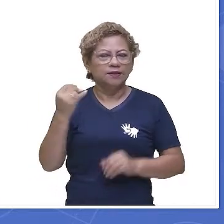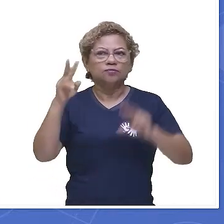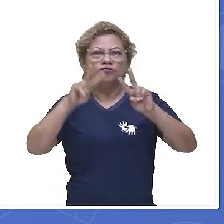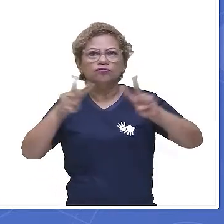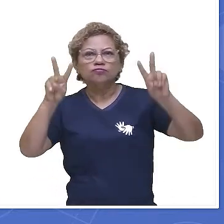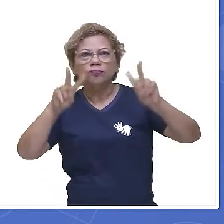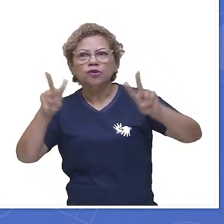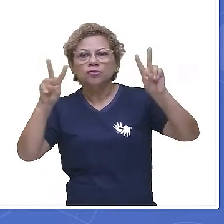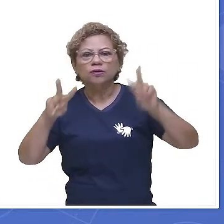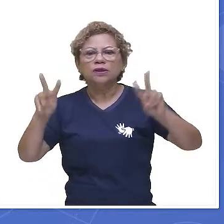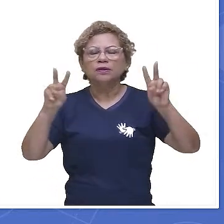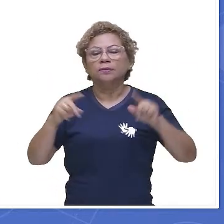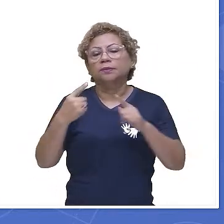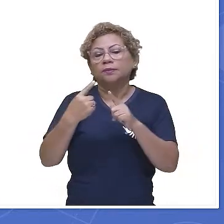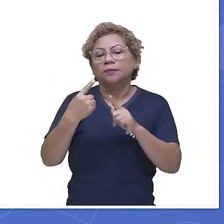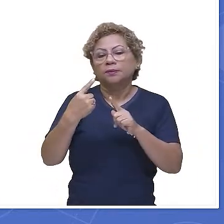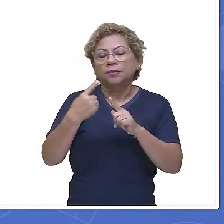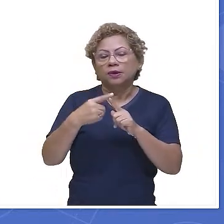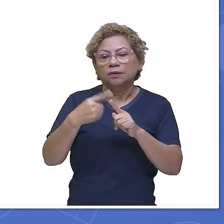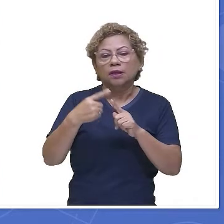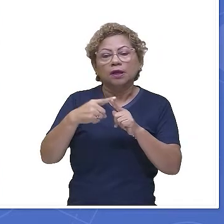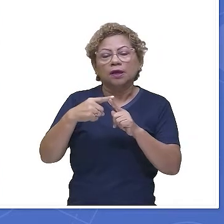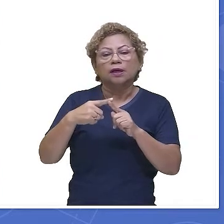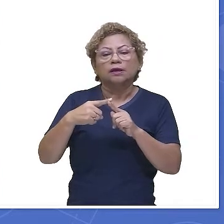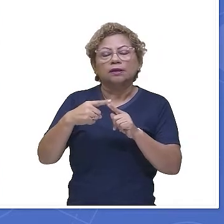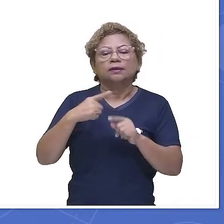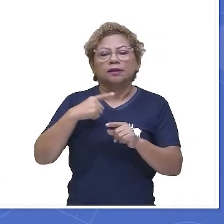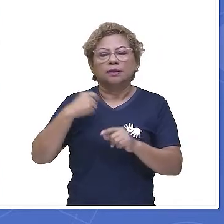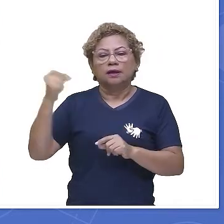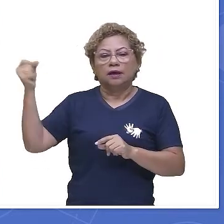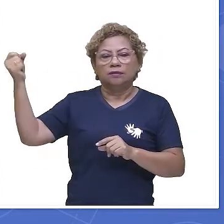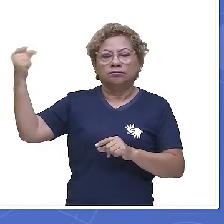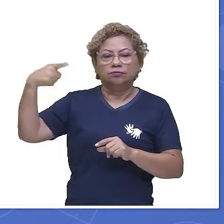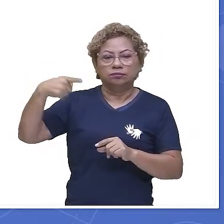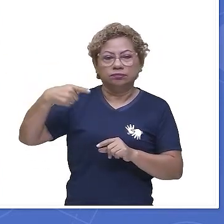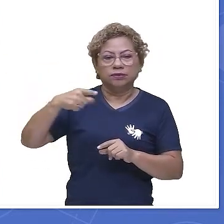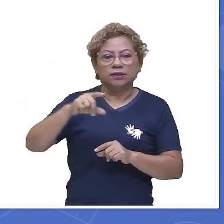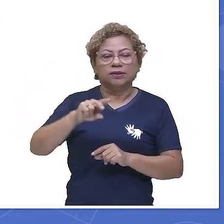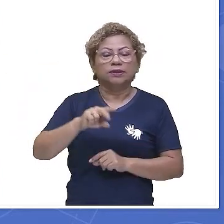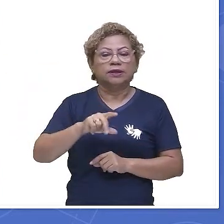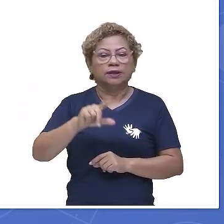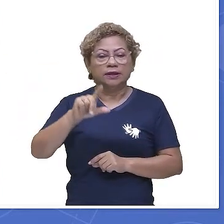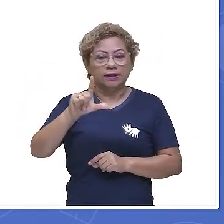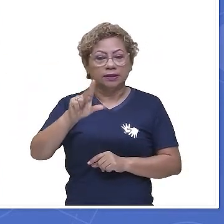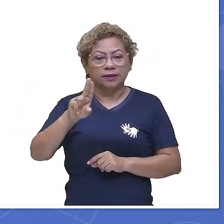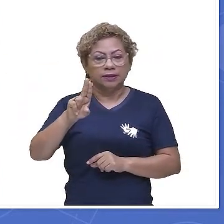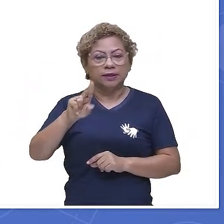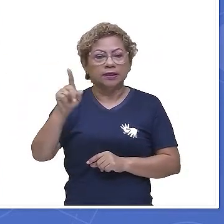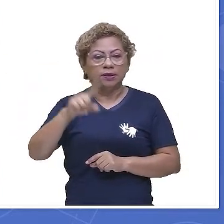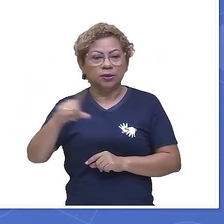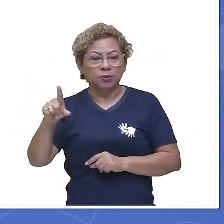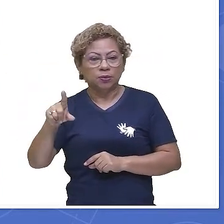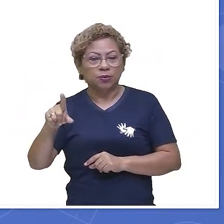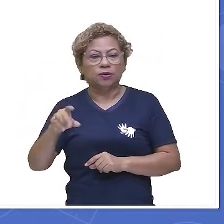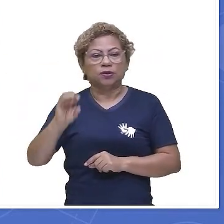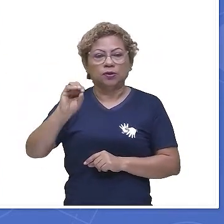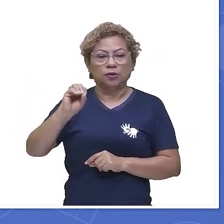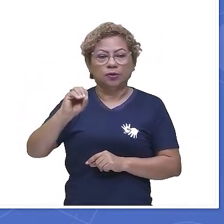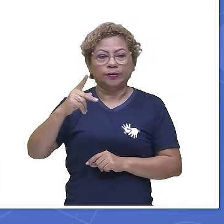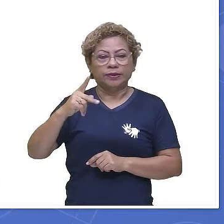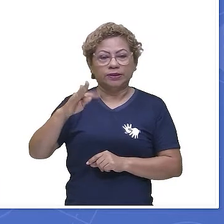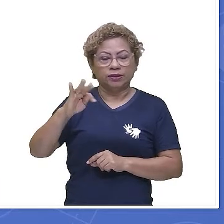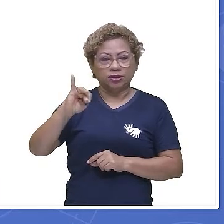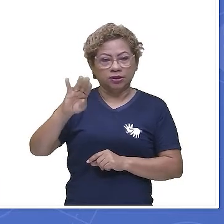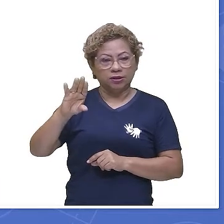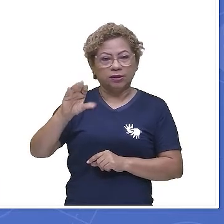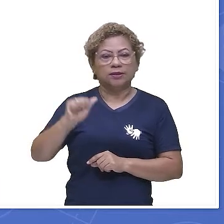temos o microscópio também, utilizando lentes aí para o seu funcionamento. Também nós temos, dentro ainda da